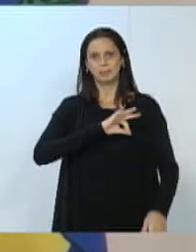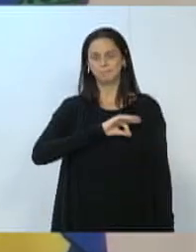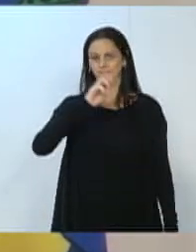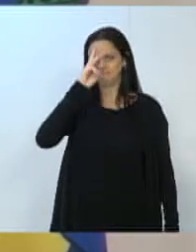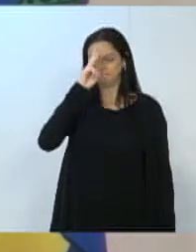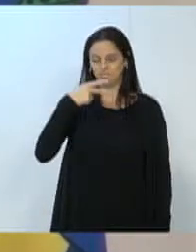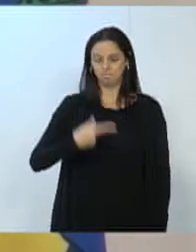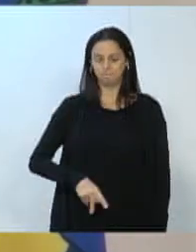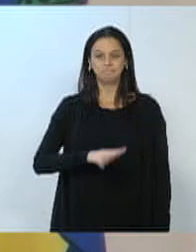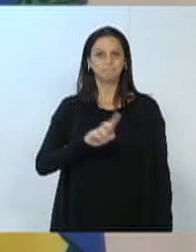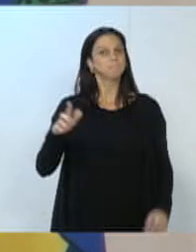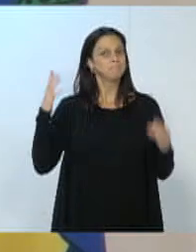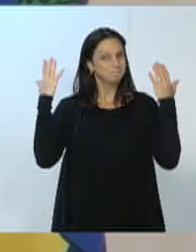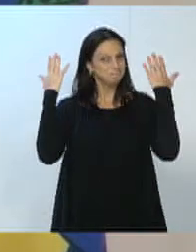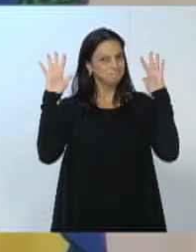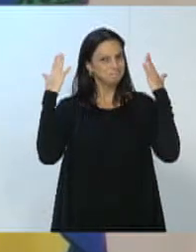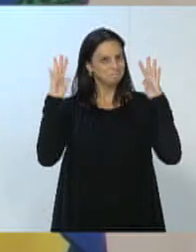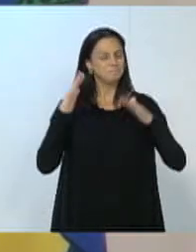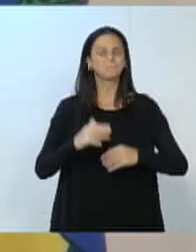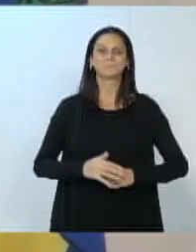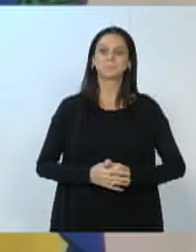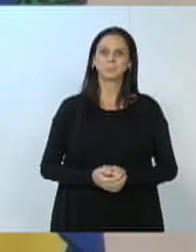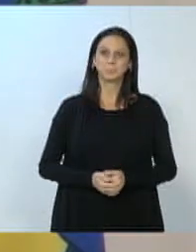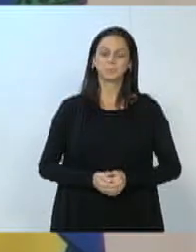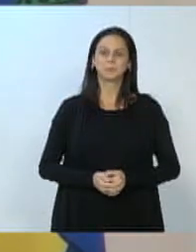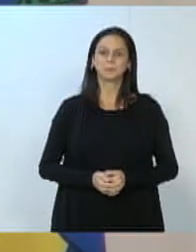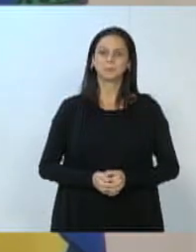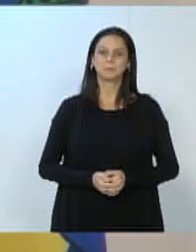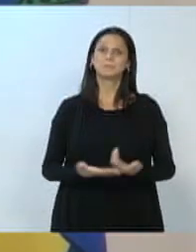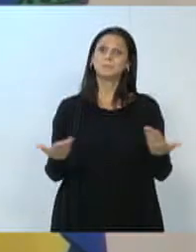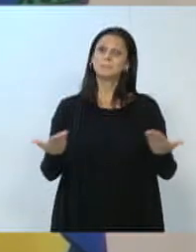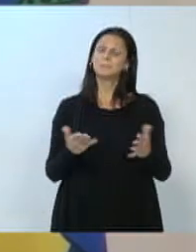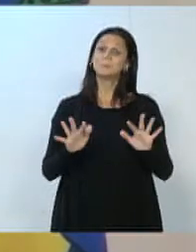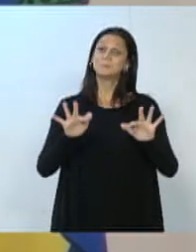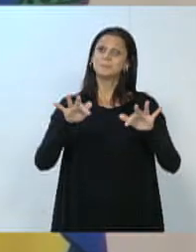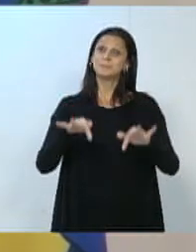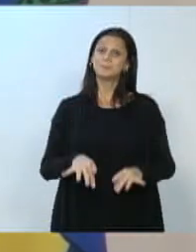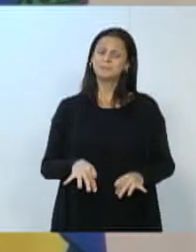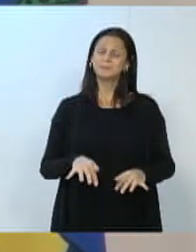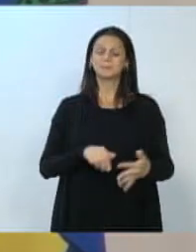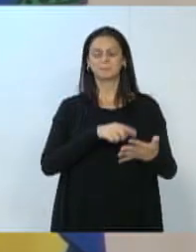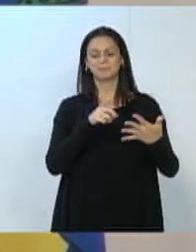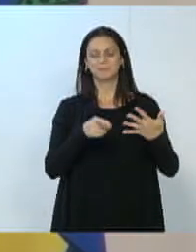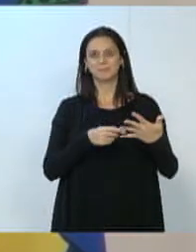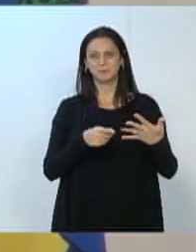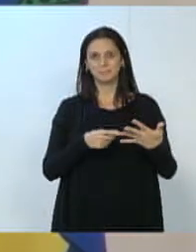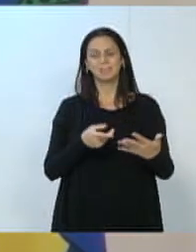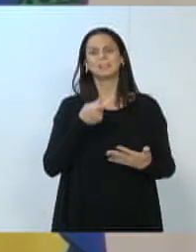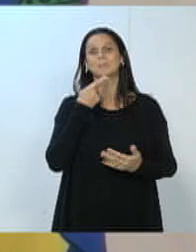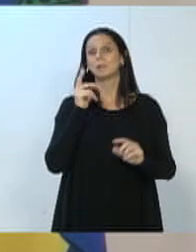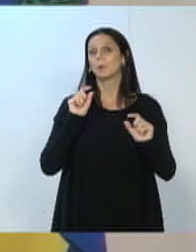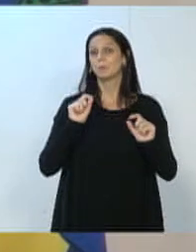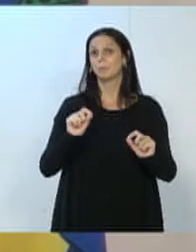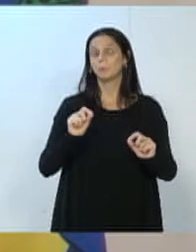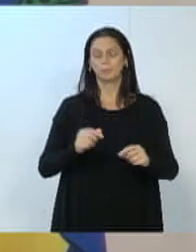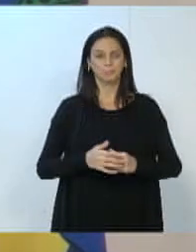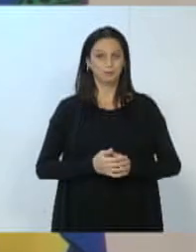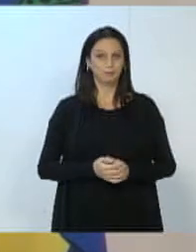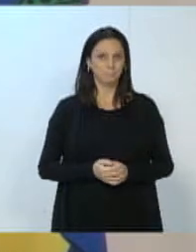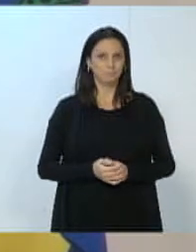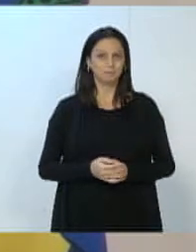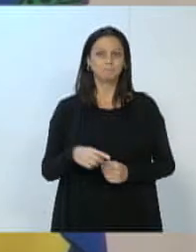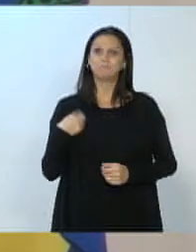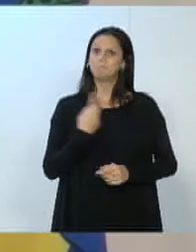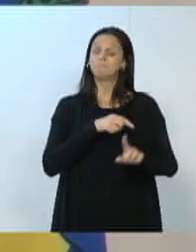Militar de Blumenau parabéns Oi e para terminar eu gostaria de colocar que nós estamos né no